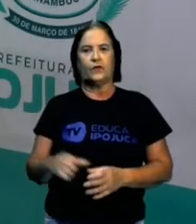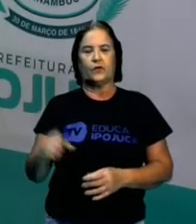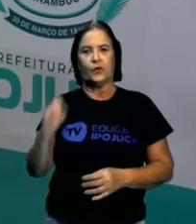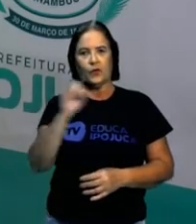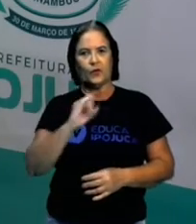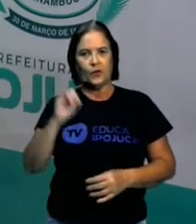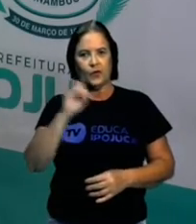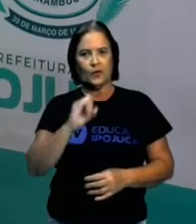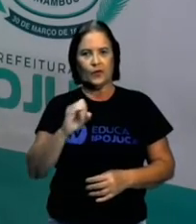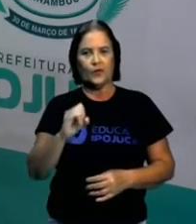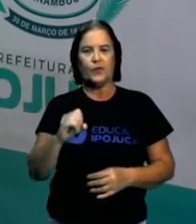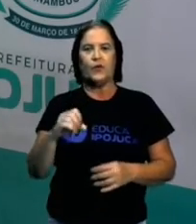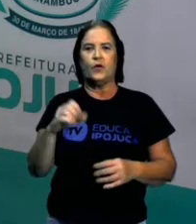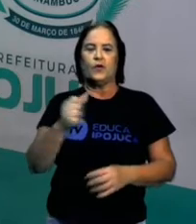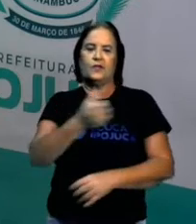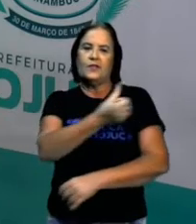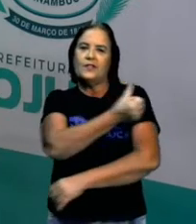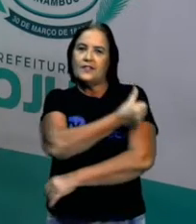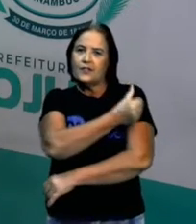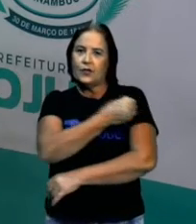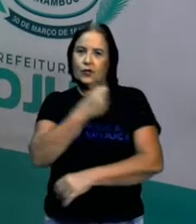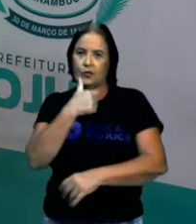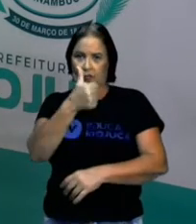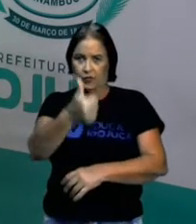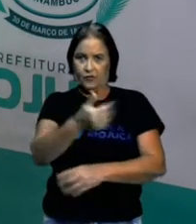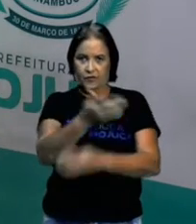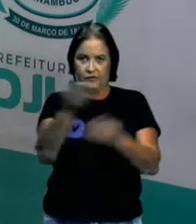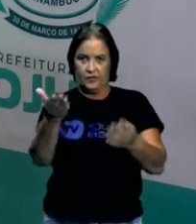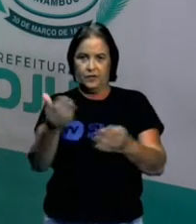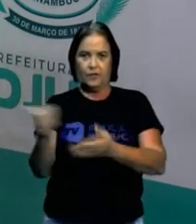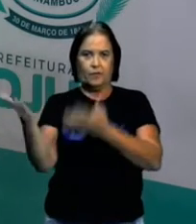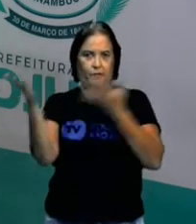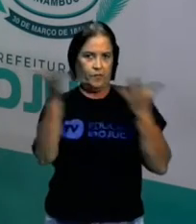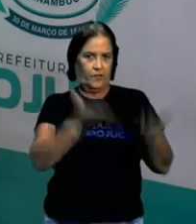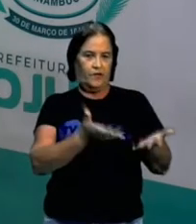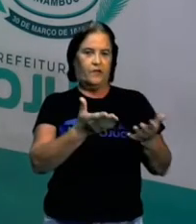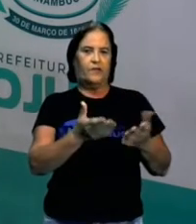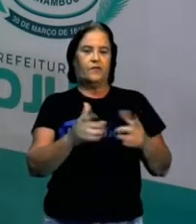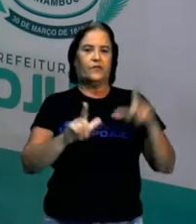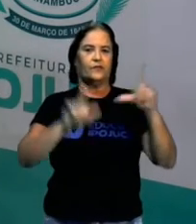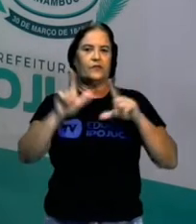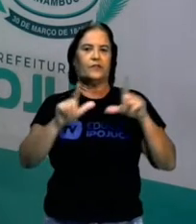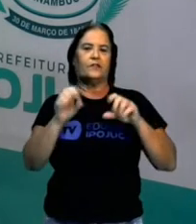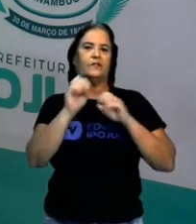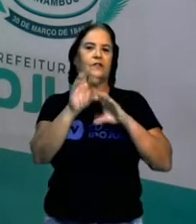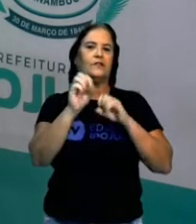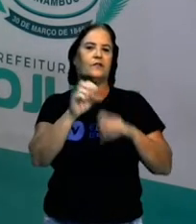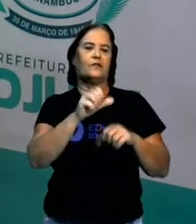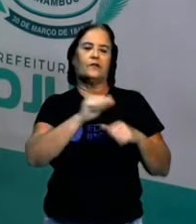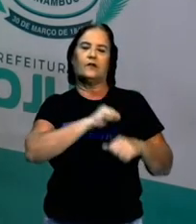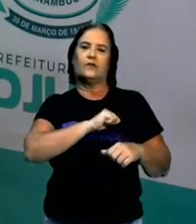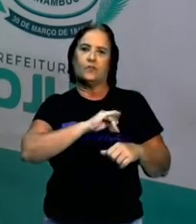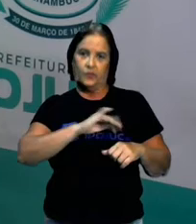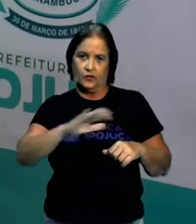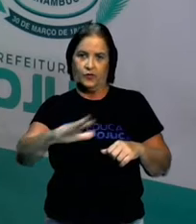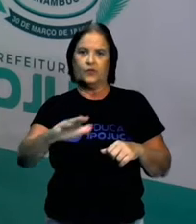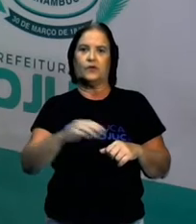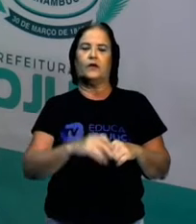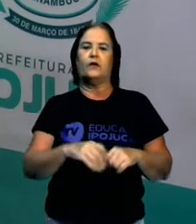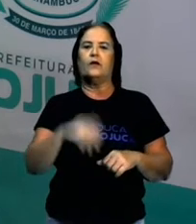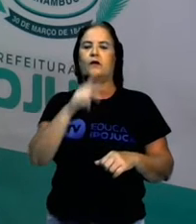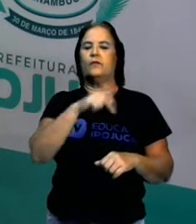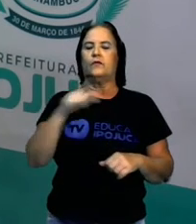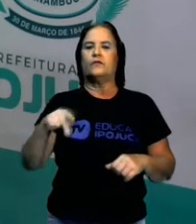E aí, galerinha do sexto ano, tudo bem com vocês? Sejam bem-vindos à TV Educa Ipojuca. Eu sou o professor Lúcio